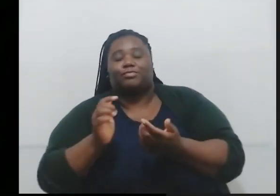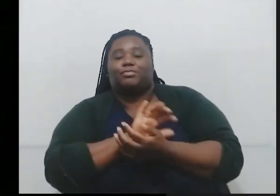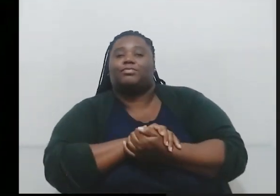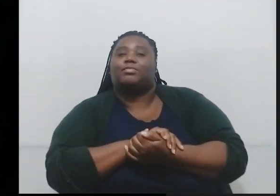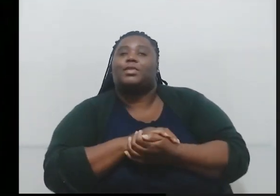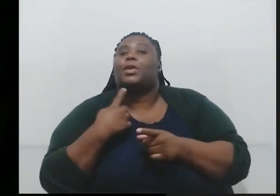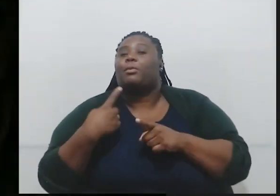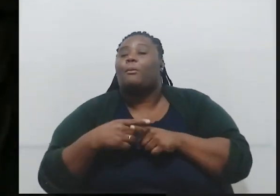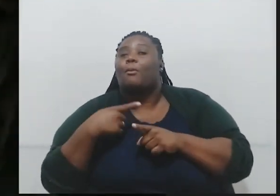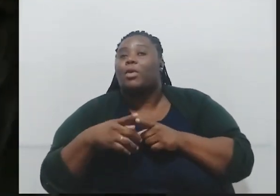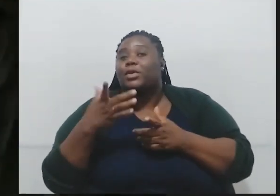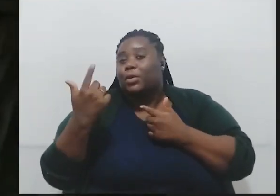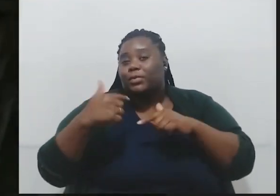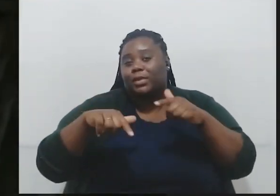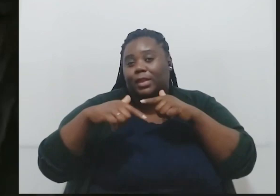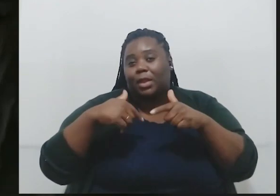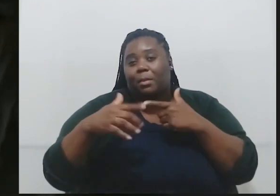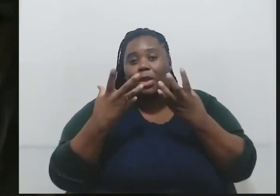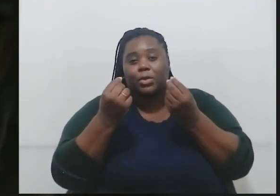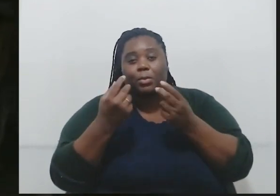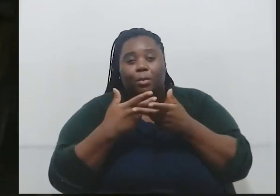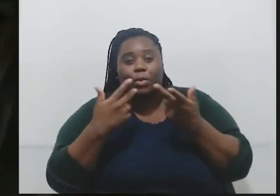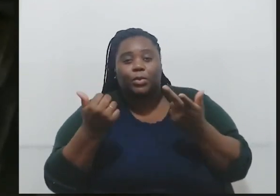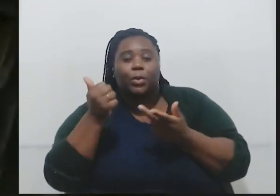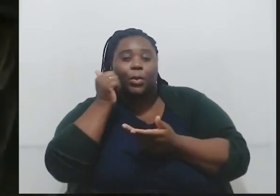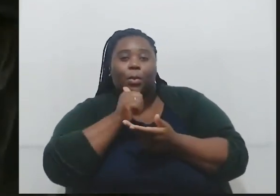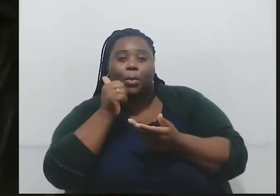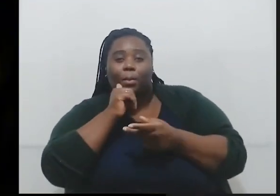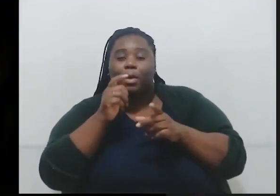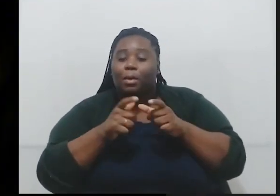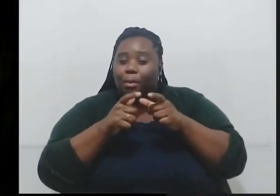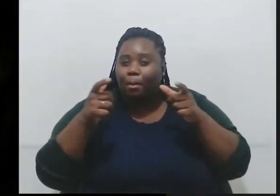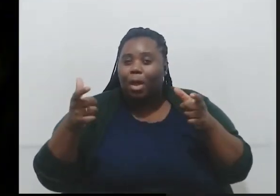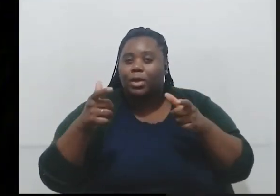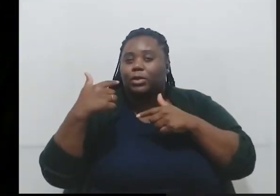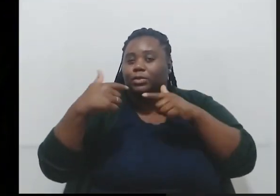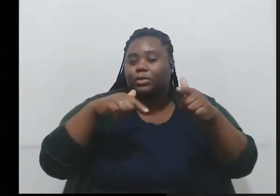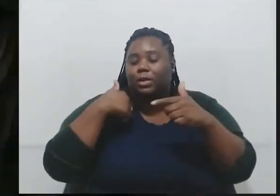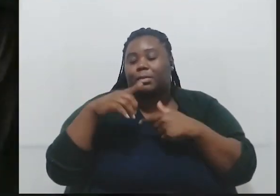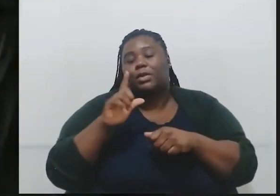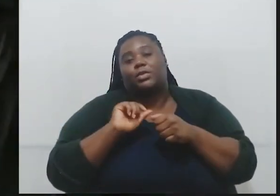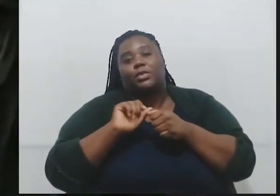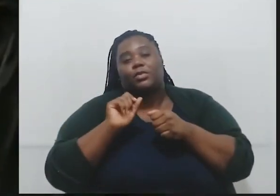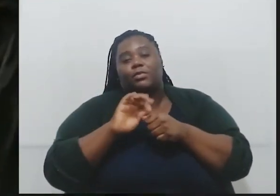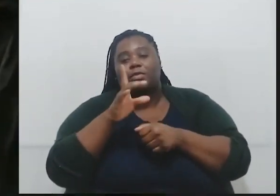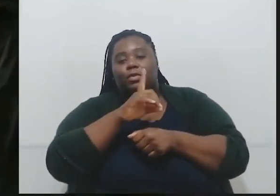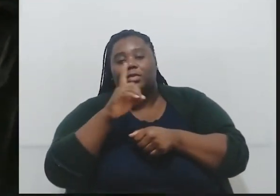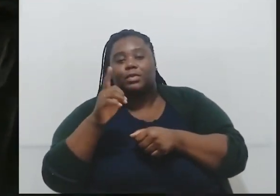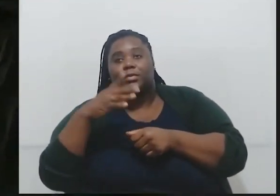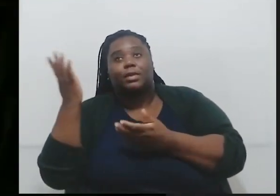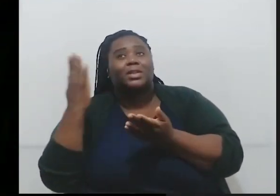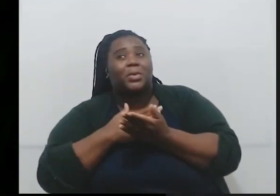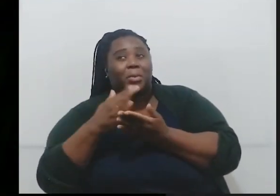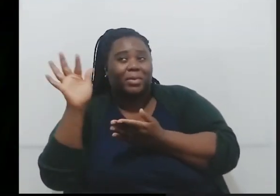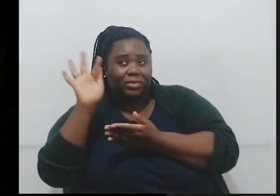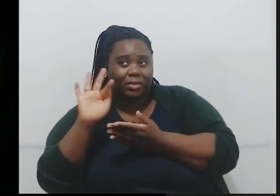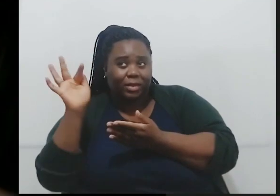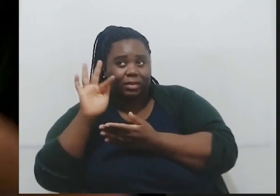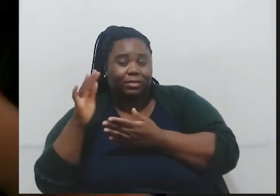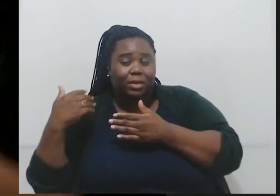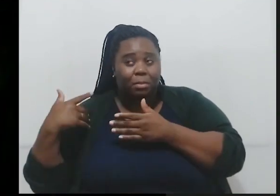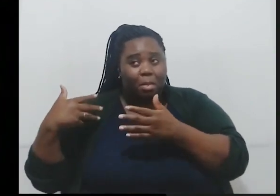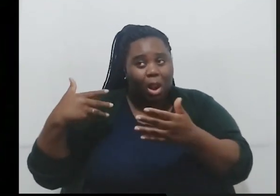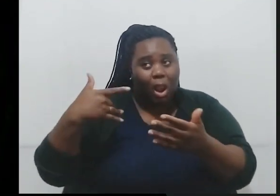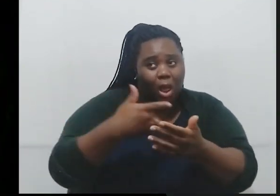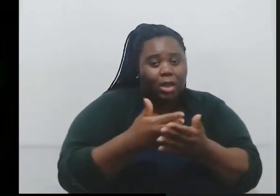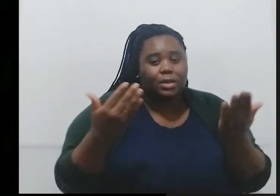parte dos trabalhos que eu fiz enquanto direção e tudo, desde a UFOP, basicamente mulheres, né? O Lui é o único homem que de fato eu